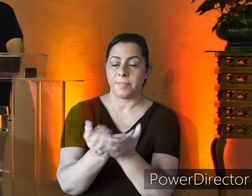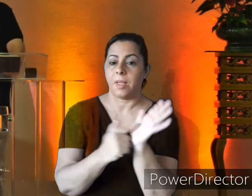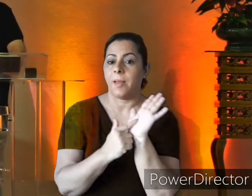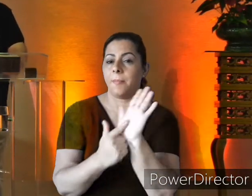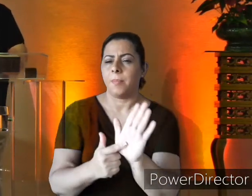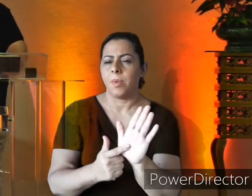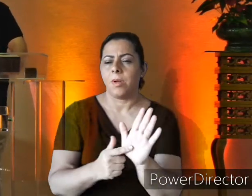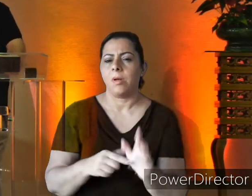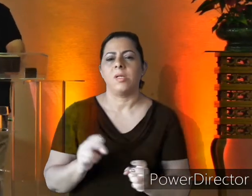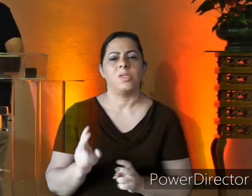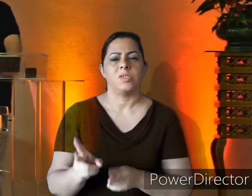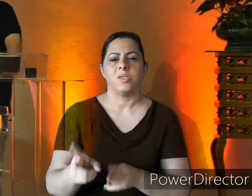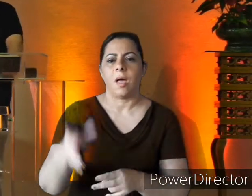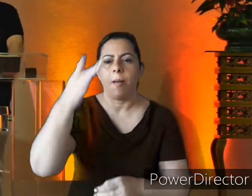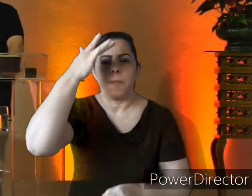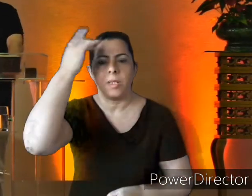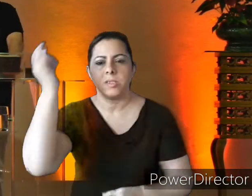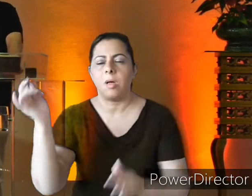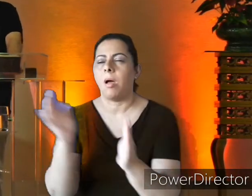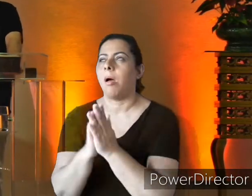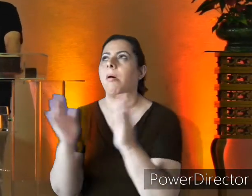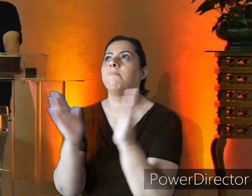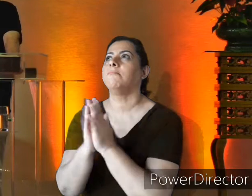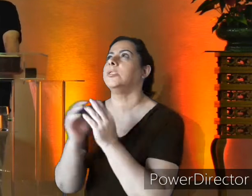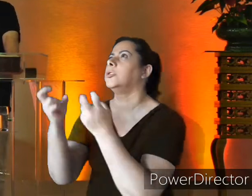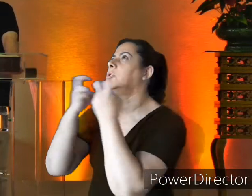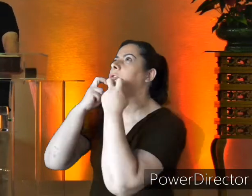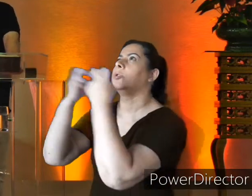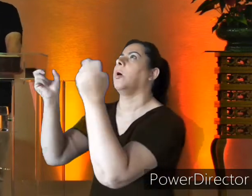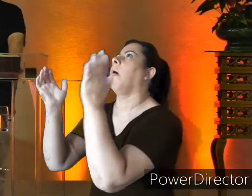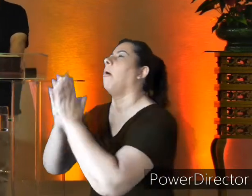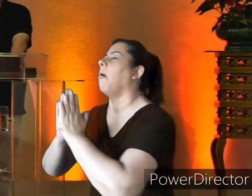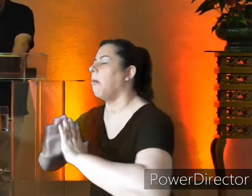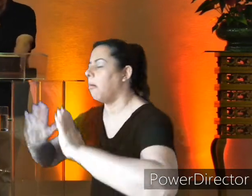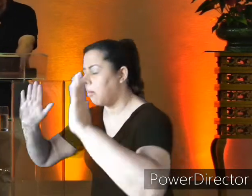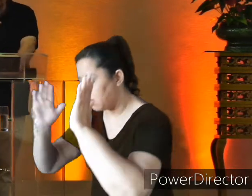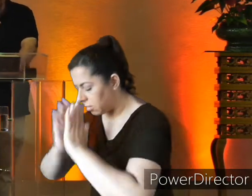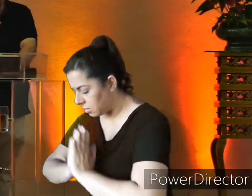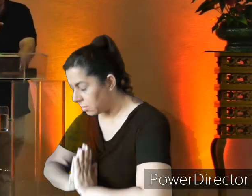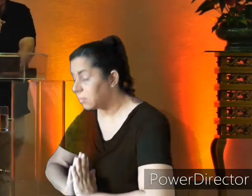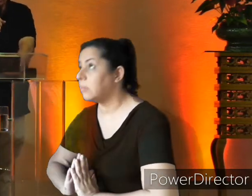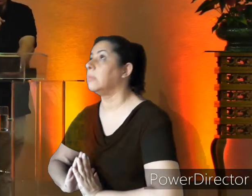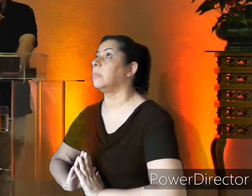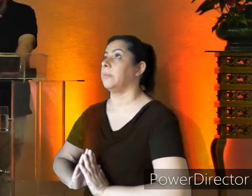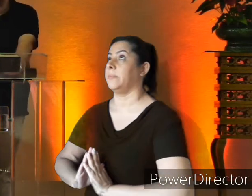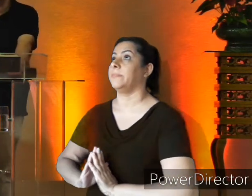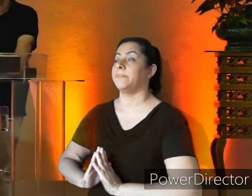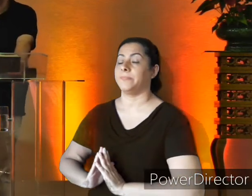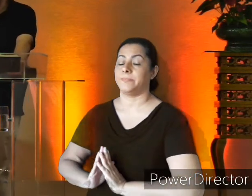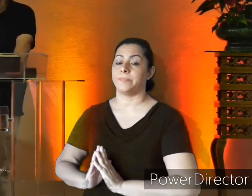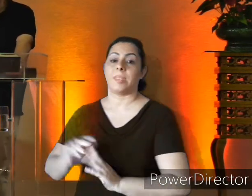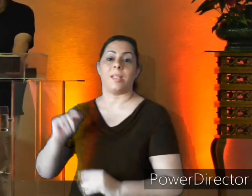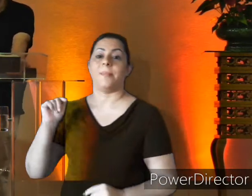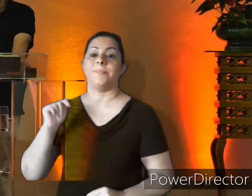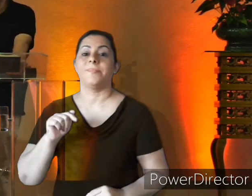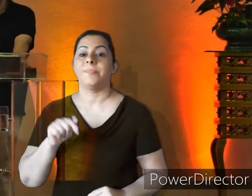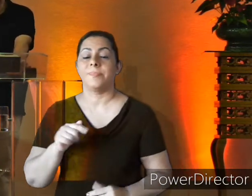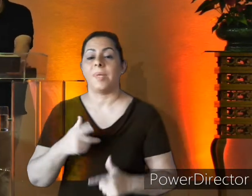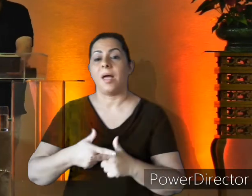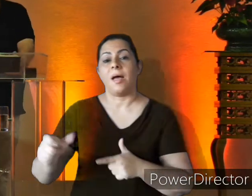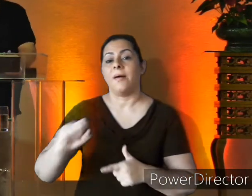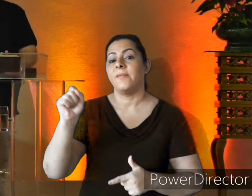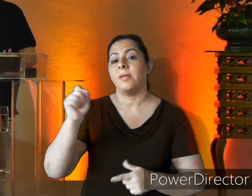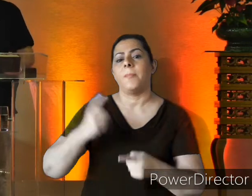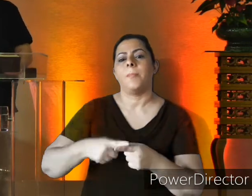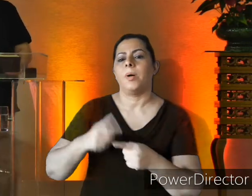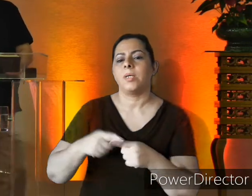adoração, não houve o cumprimento da palavra de Deus. Em todos os momentos de vitórias, de milagres, de